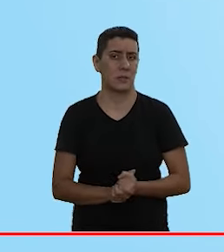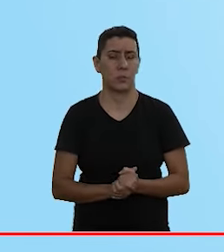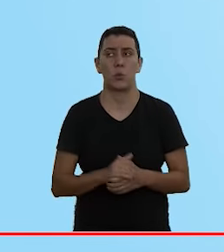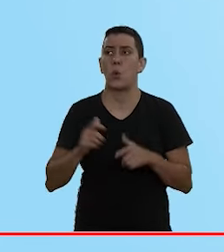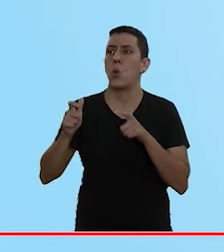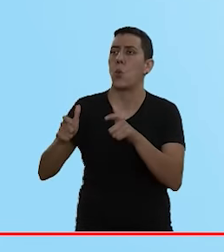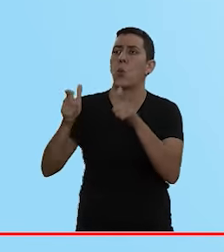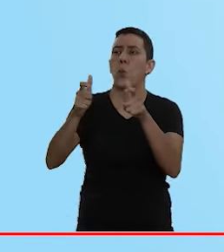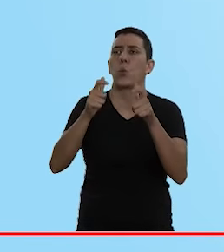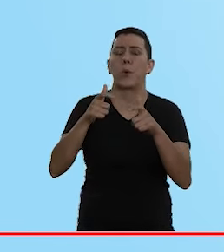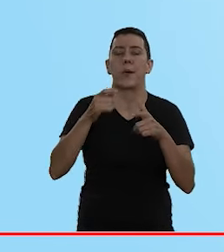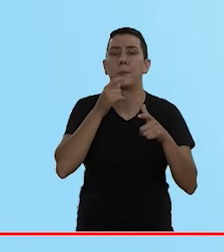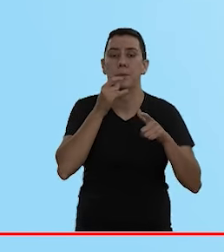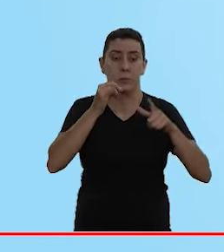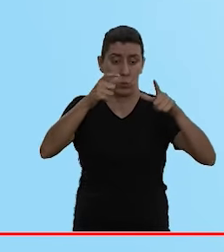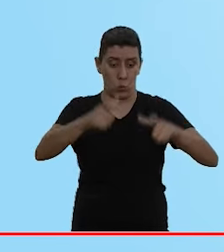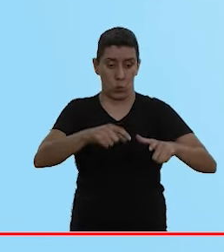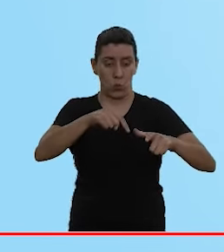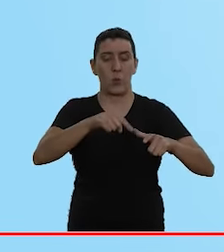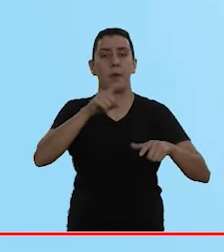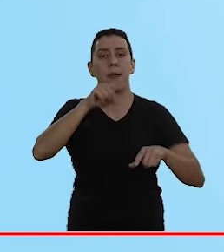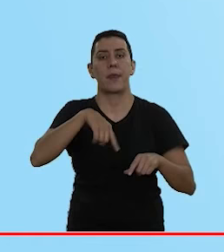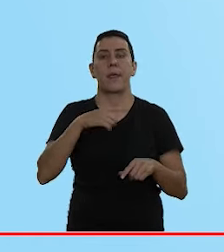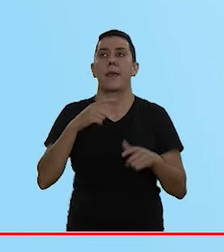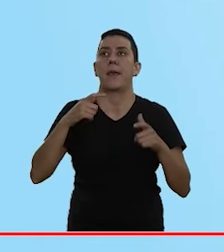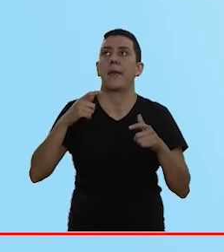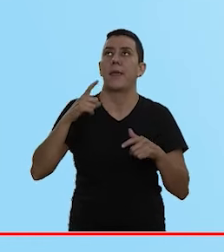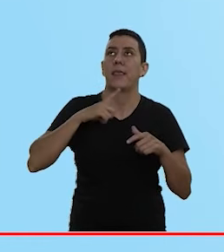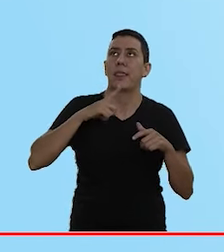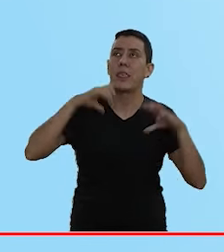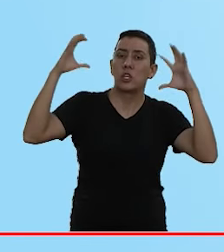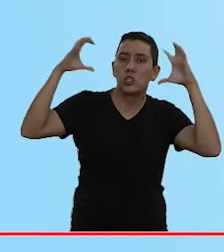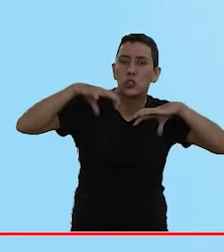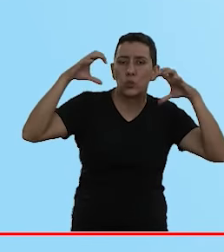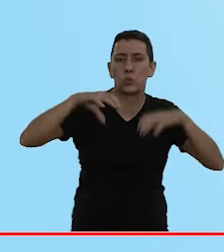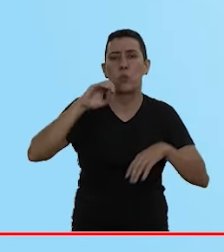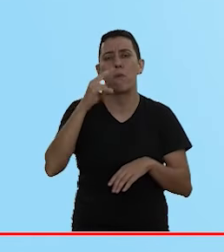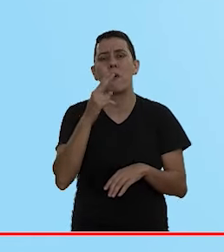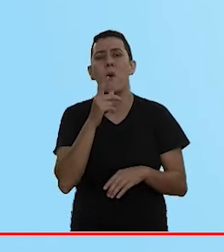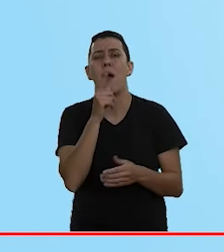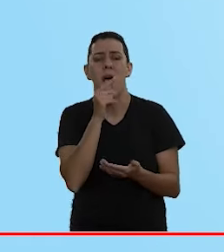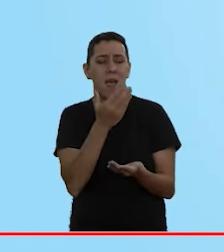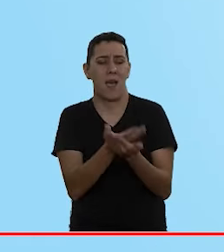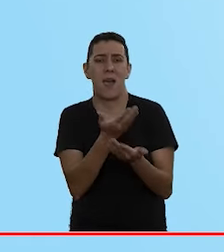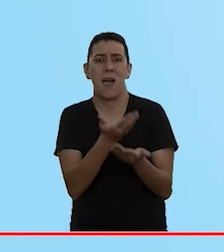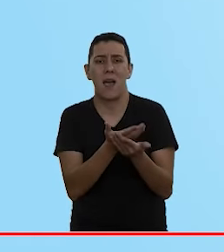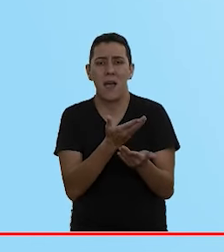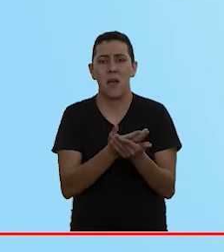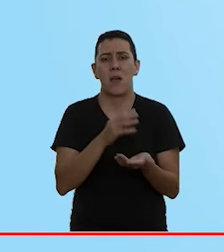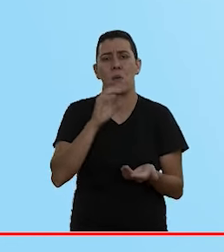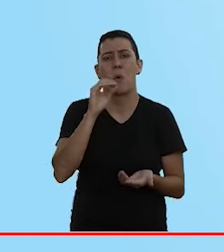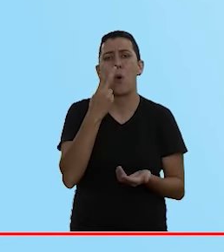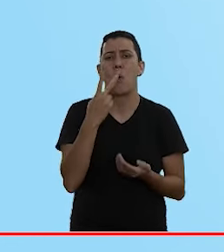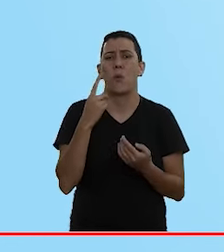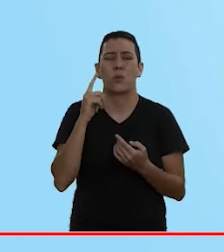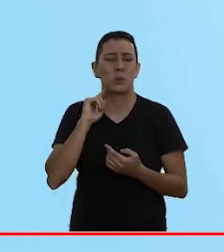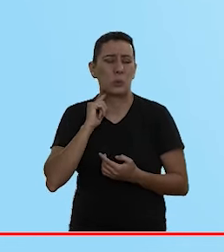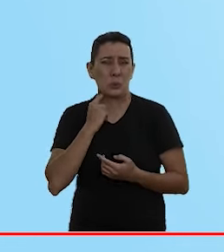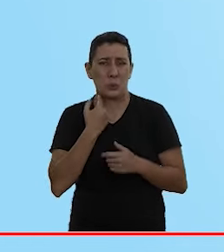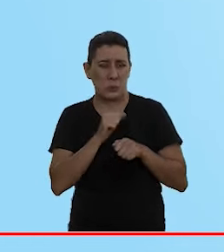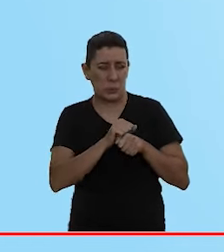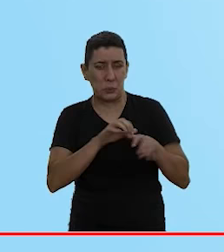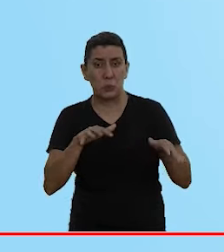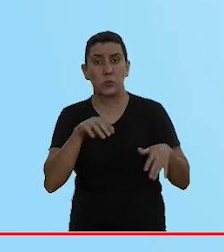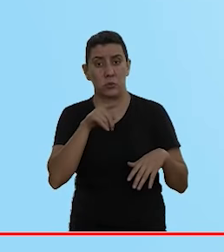poluídas, regiões com chuva ácida, por exemplo, esse tipo de coisa, a gente tem que, numa